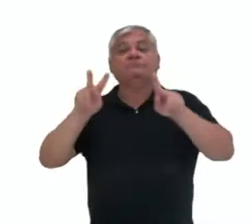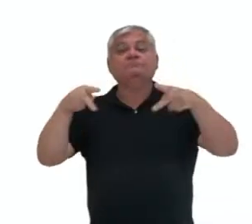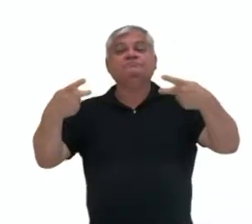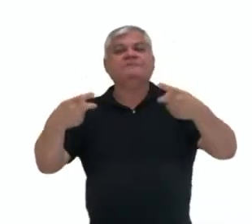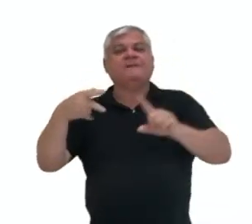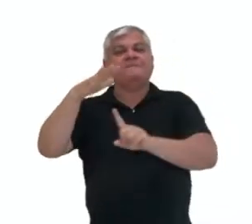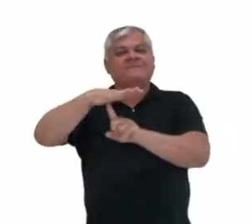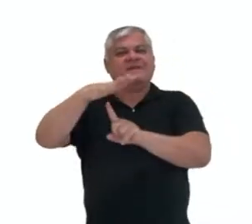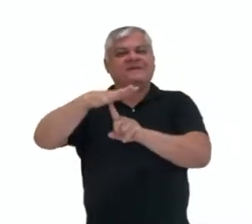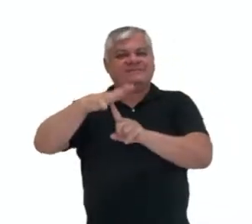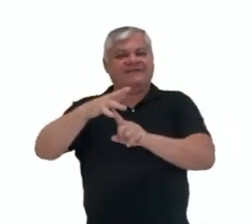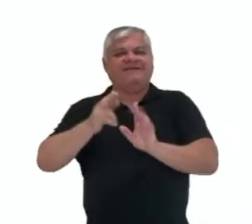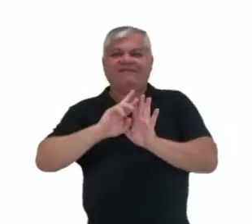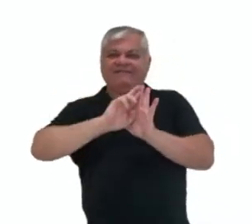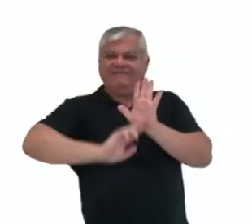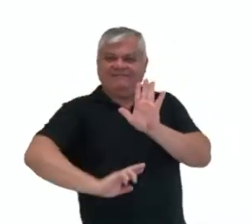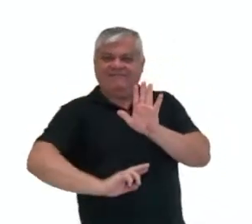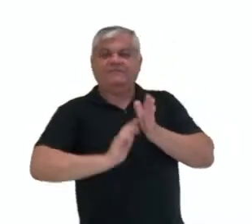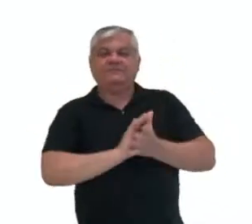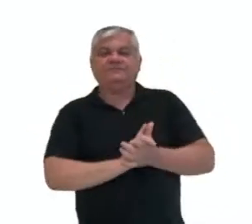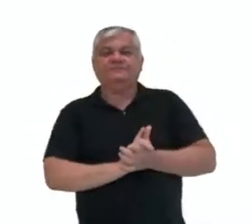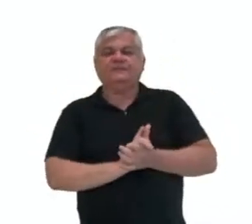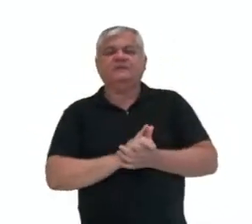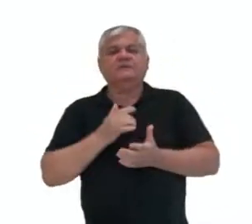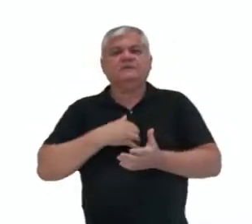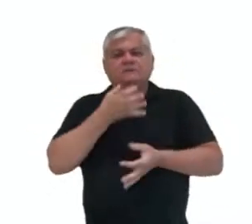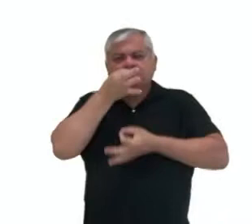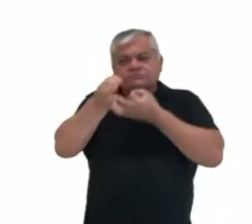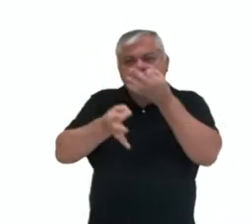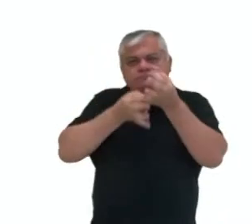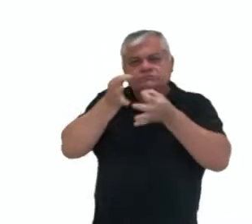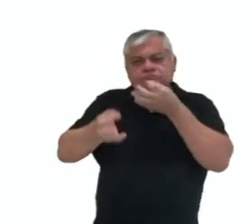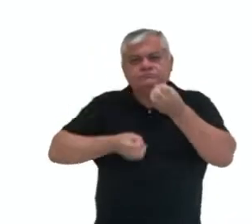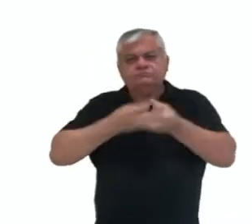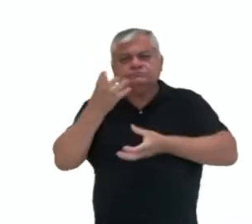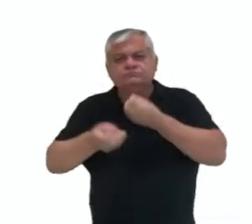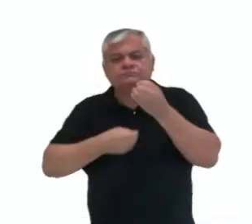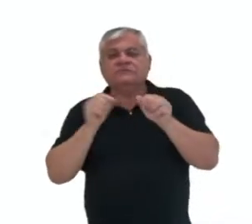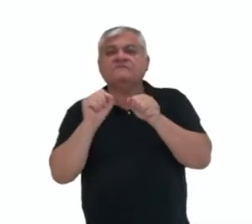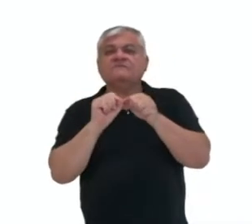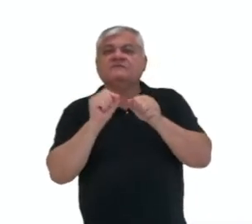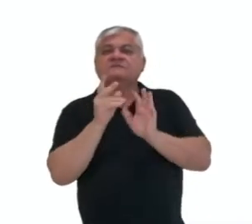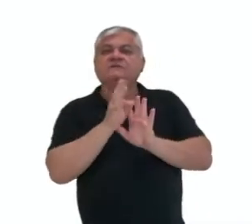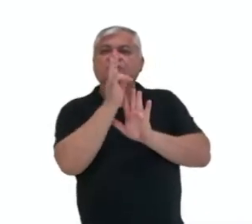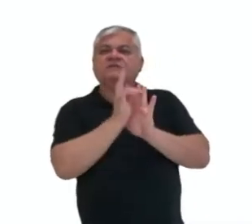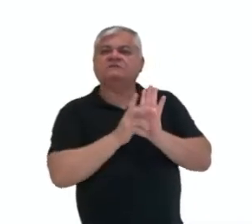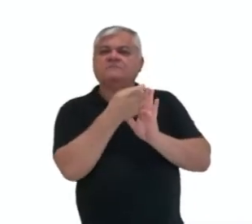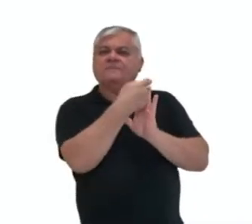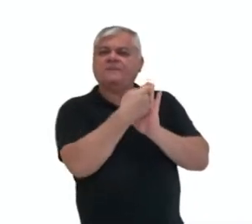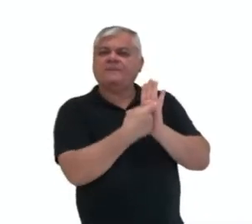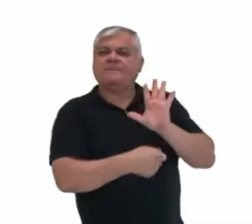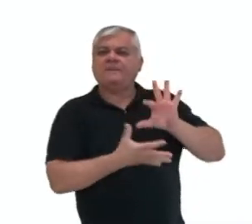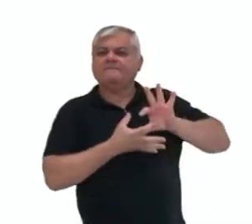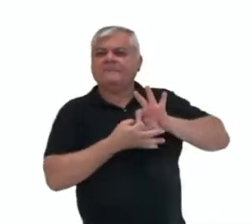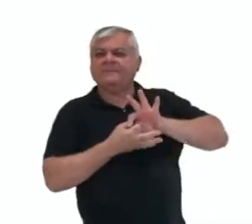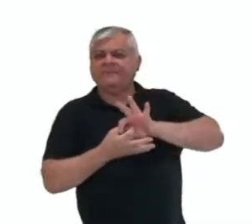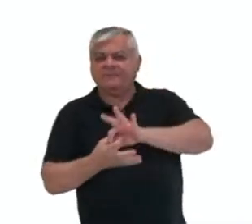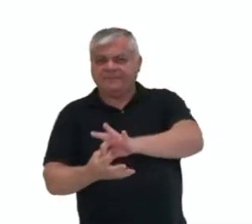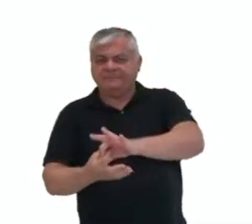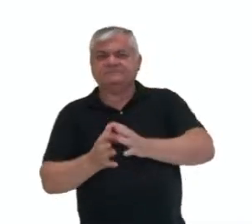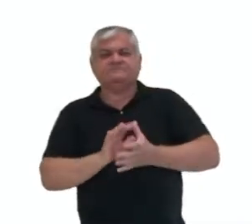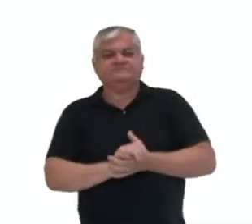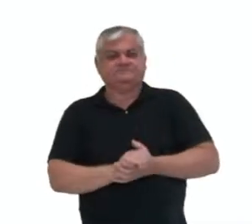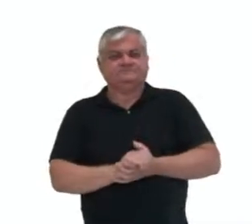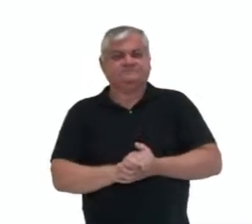Paraná. Desenvolver argumentos e proposta de intervenção para compor um texto dissertativo argumentativo.